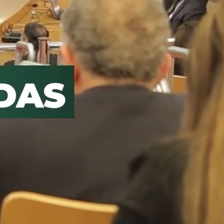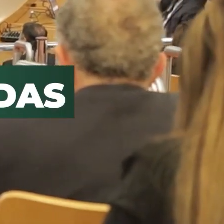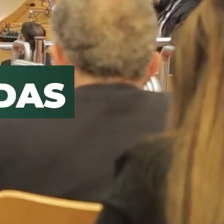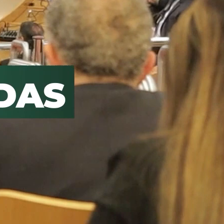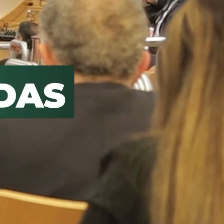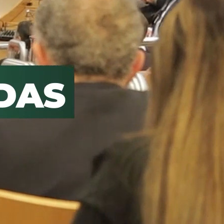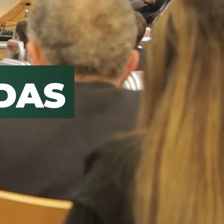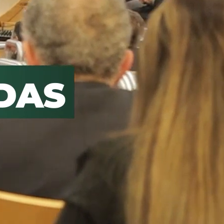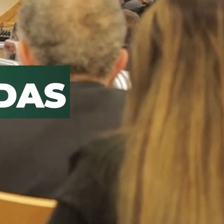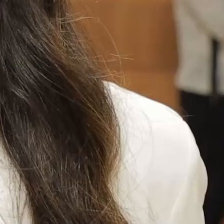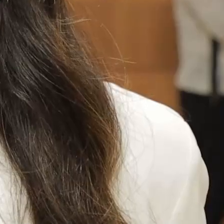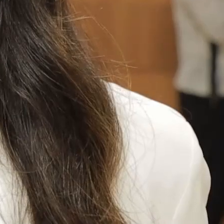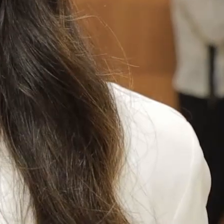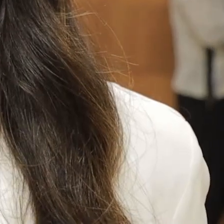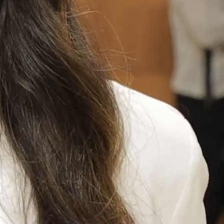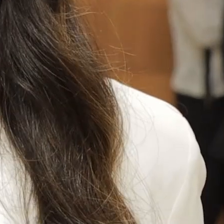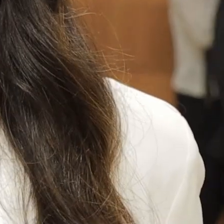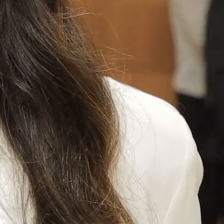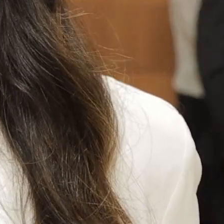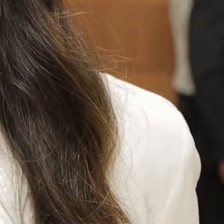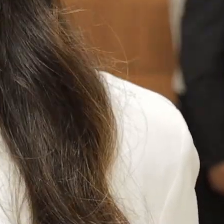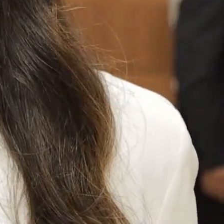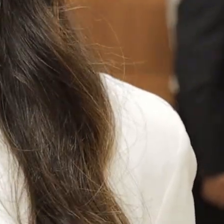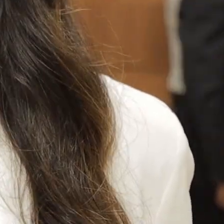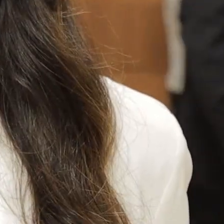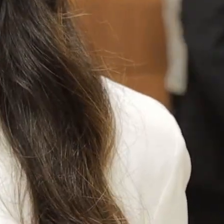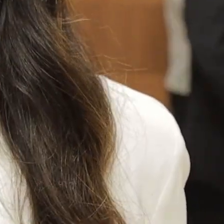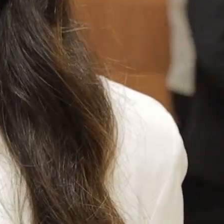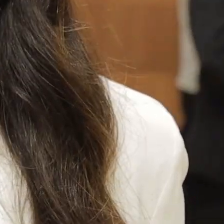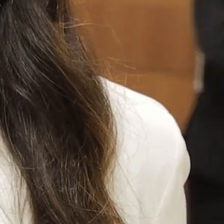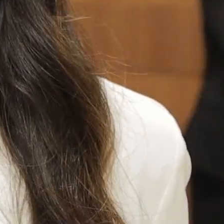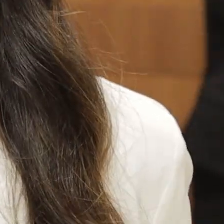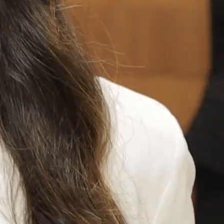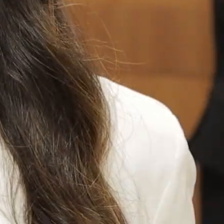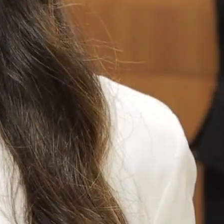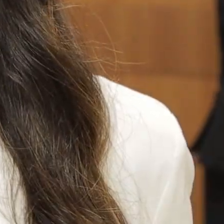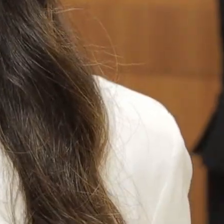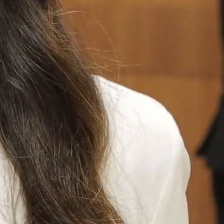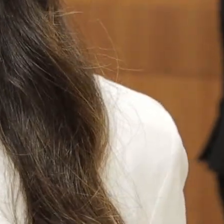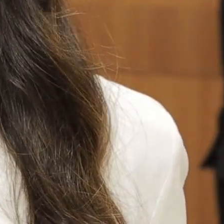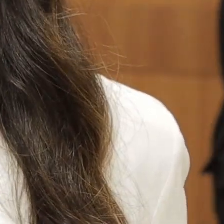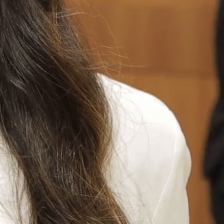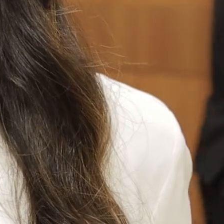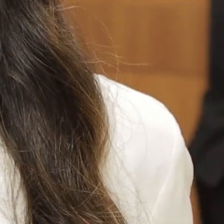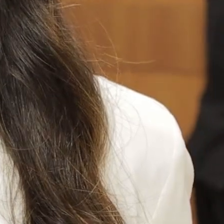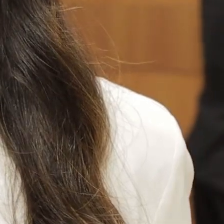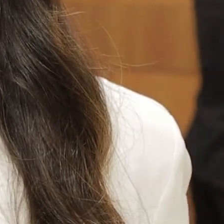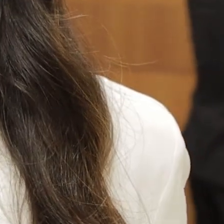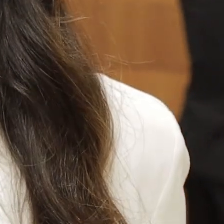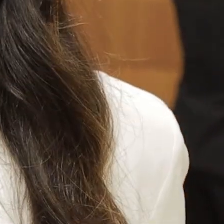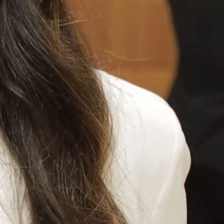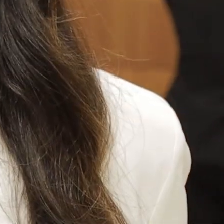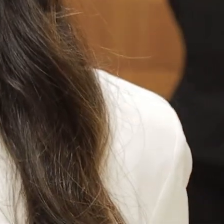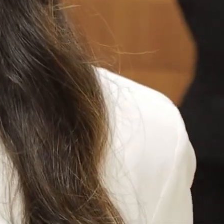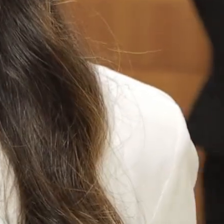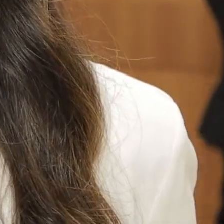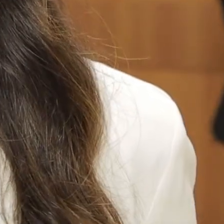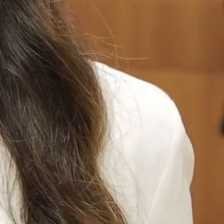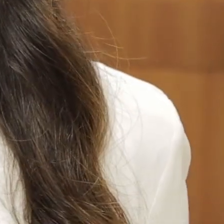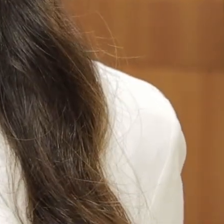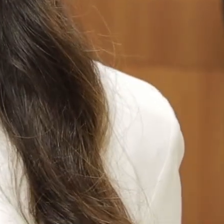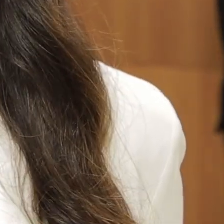como Faculdade de Estética, estamos muito felizes em poder participar, porque nossos estudantes vão participar de todo o processo através das